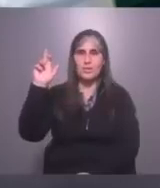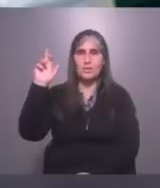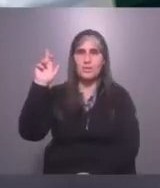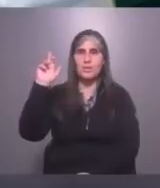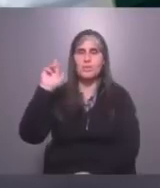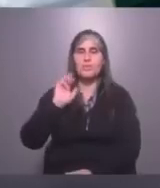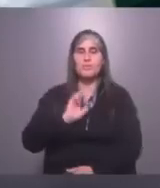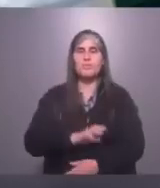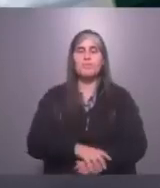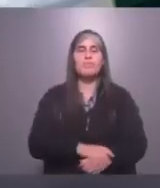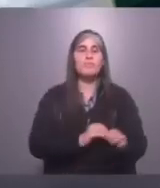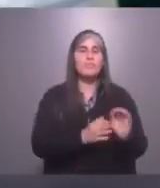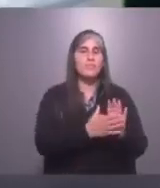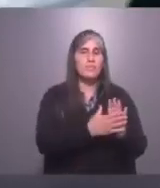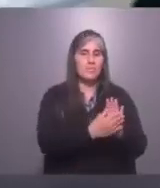saeculorum.